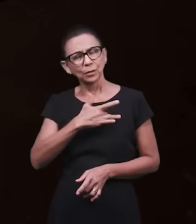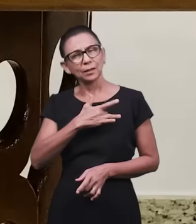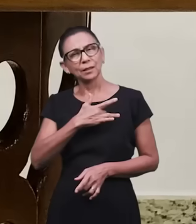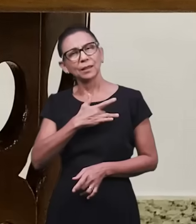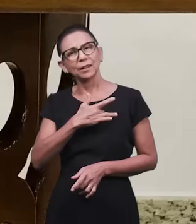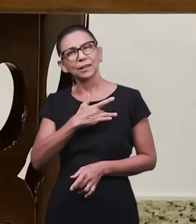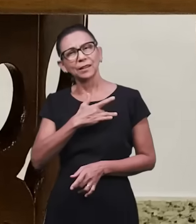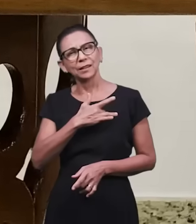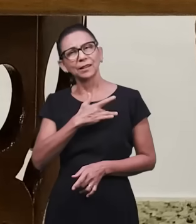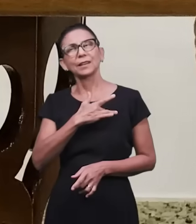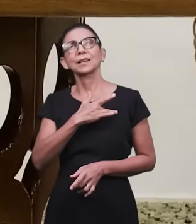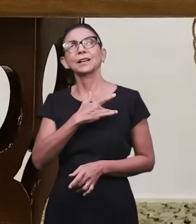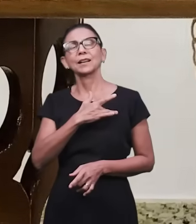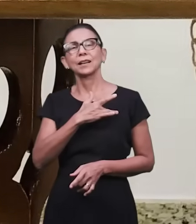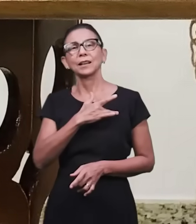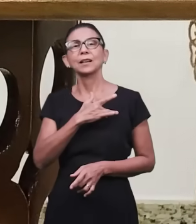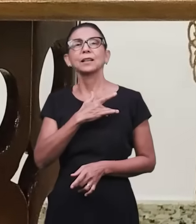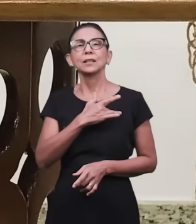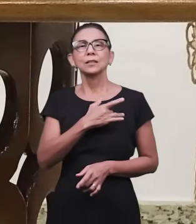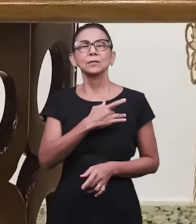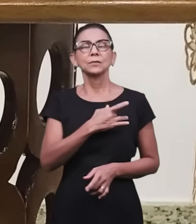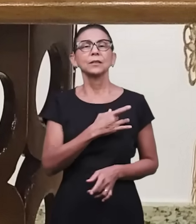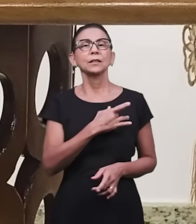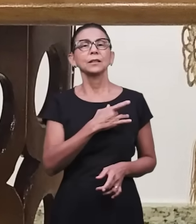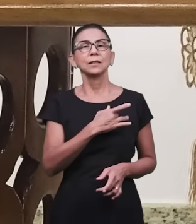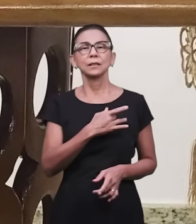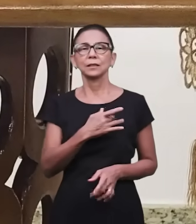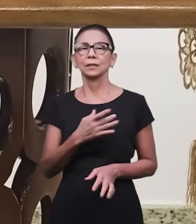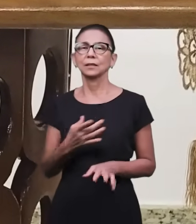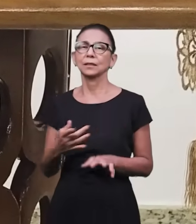altar. Fala,